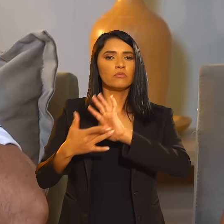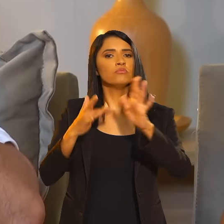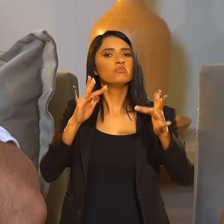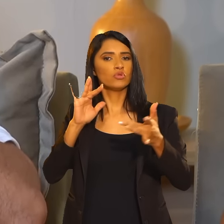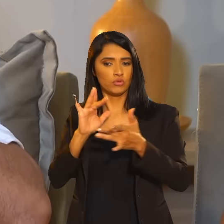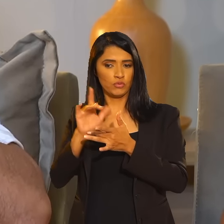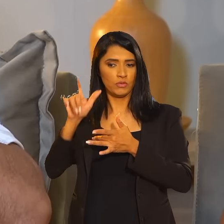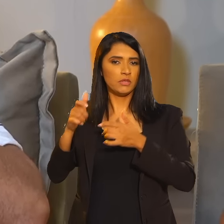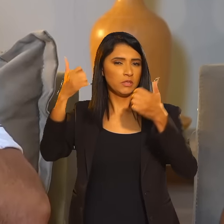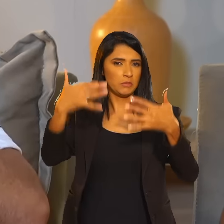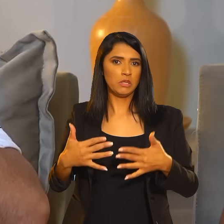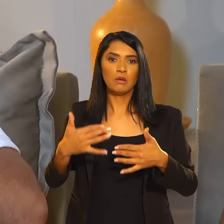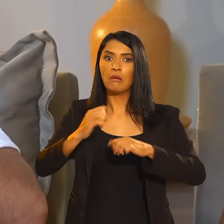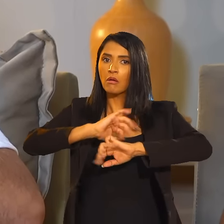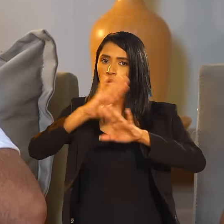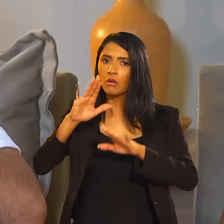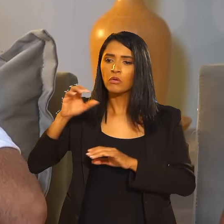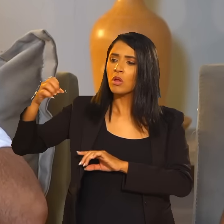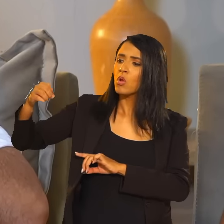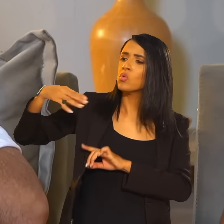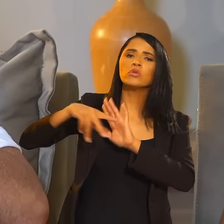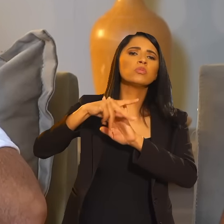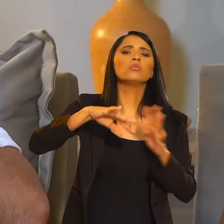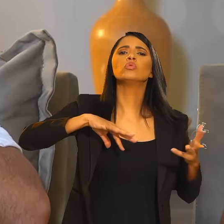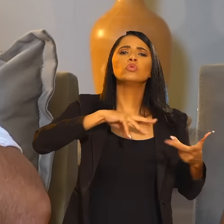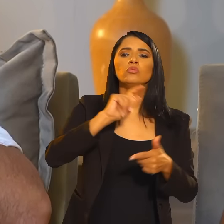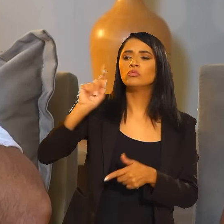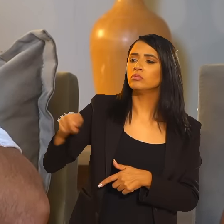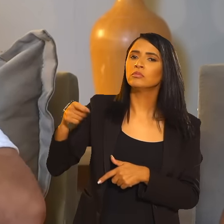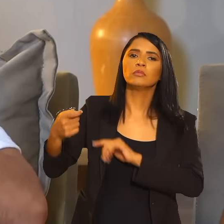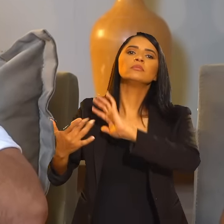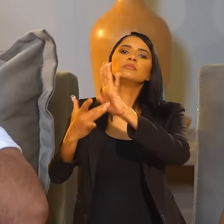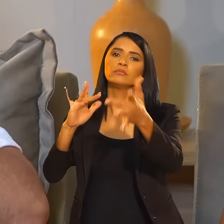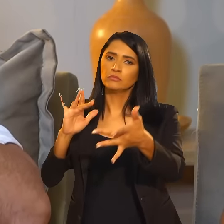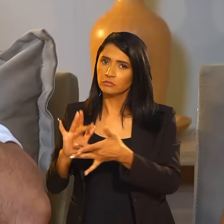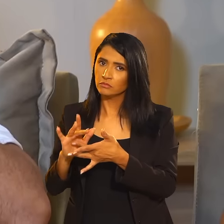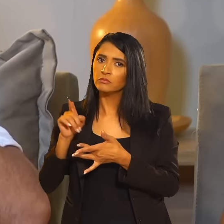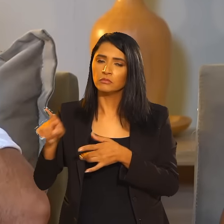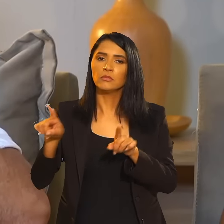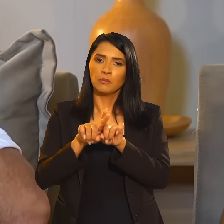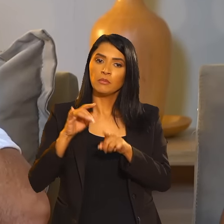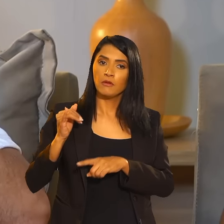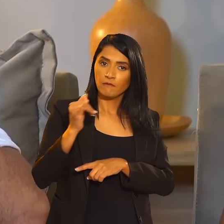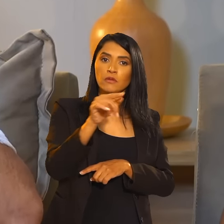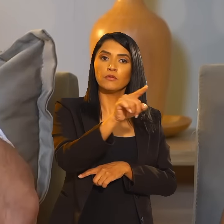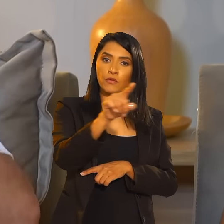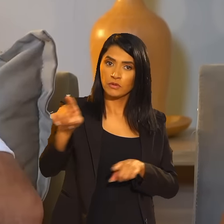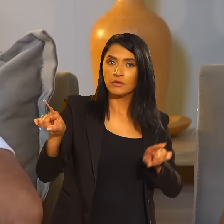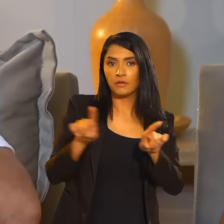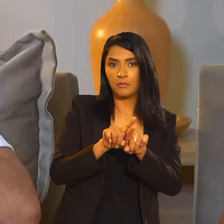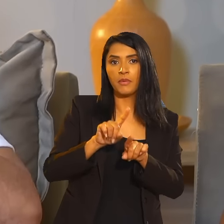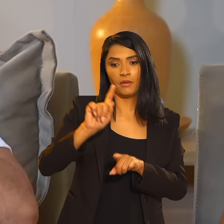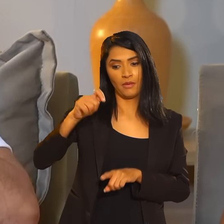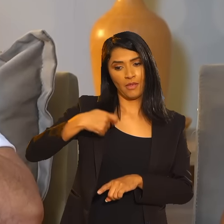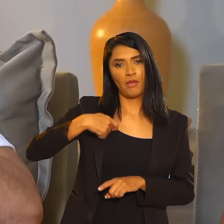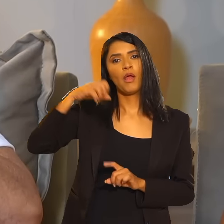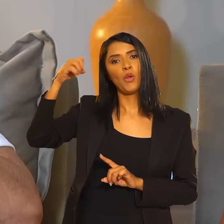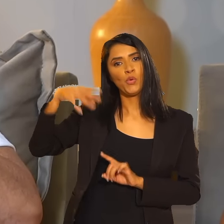coisa. Quem é a luz do mundo? É Ele, né? Mas Ele também faz o que com a gente? Vocês são a luz do